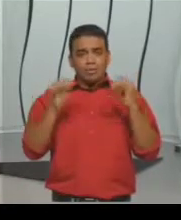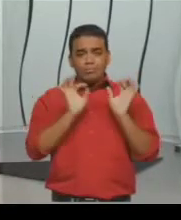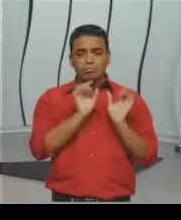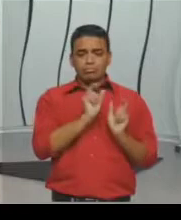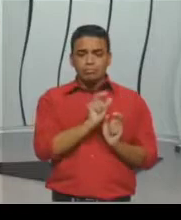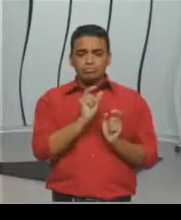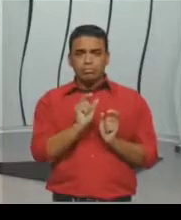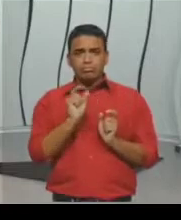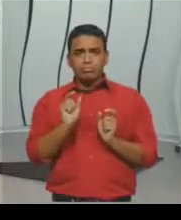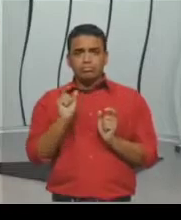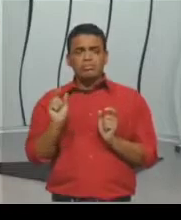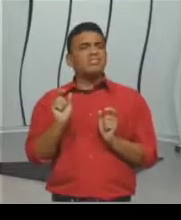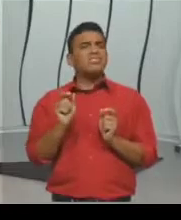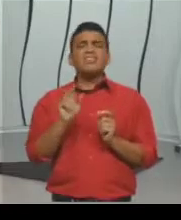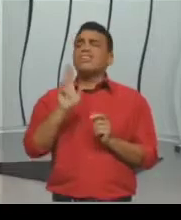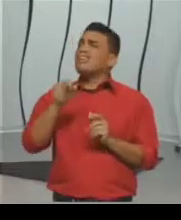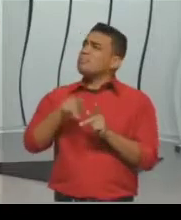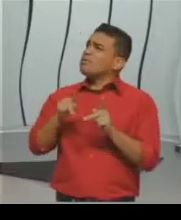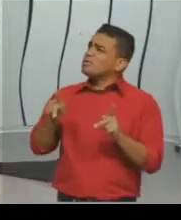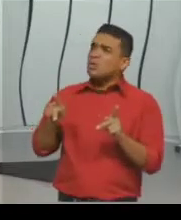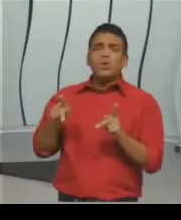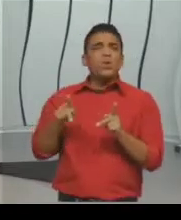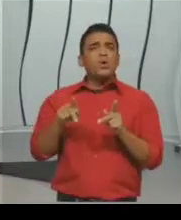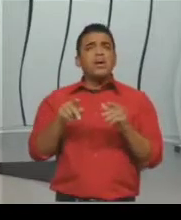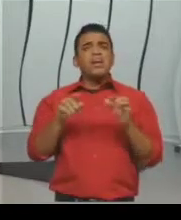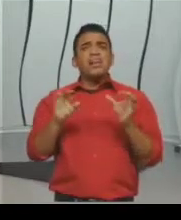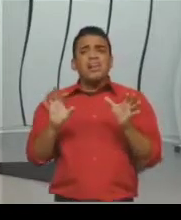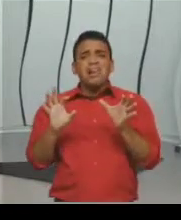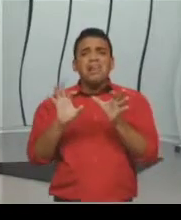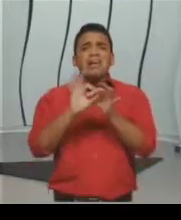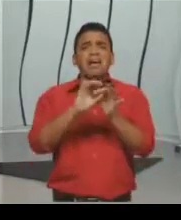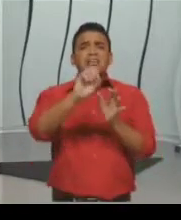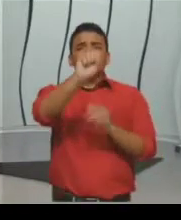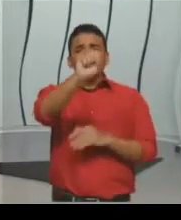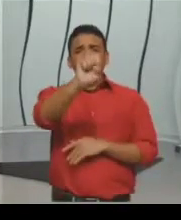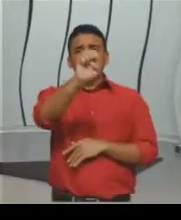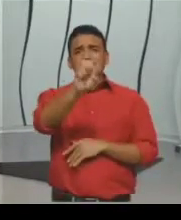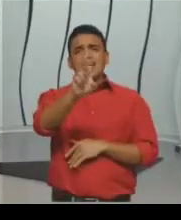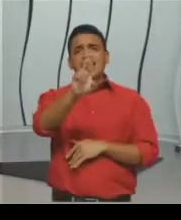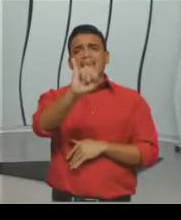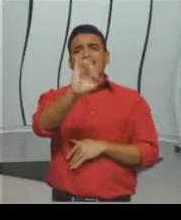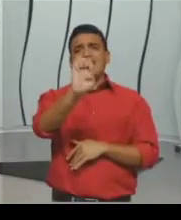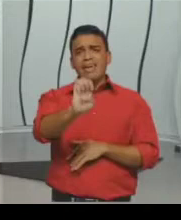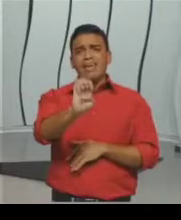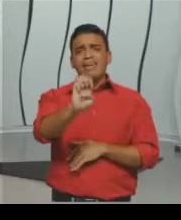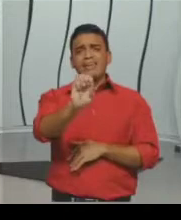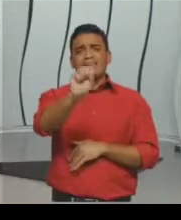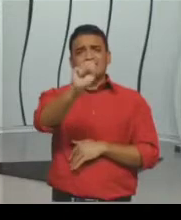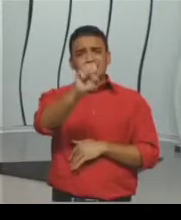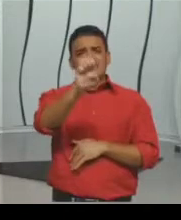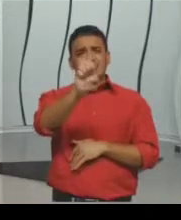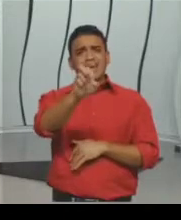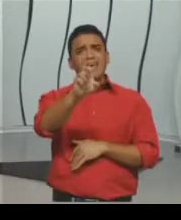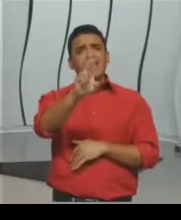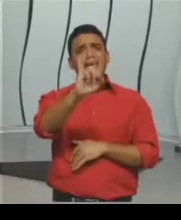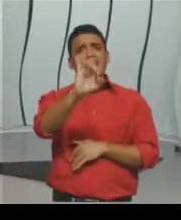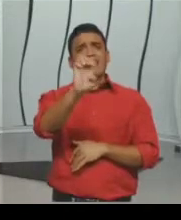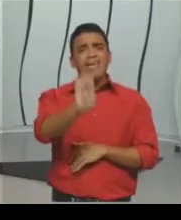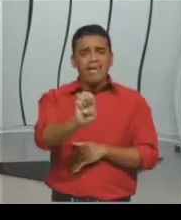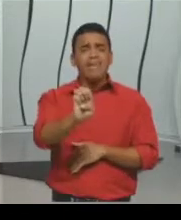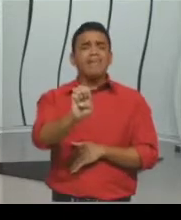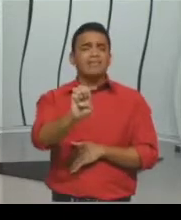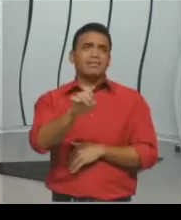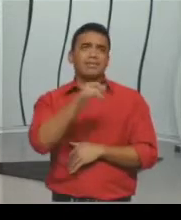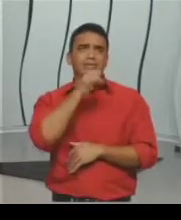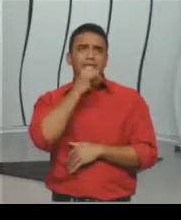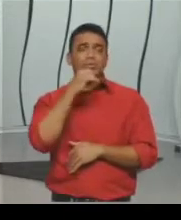que é isso, professor, ligados em série? Quando a gente pensa naquelas lâmpadazinhas de